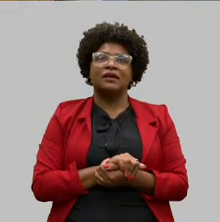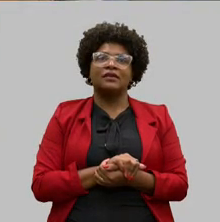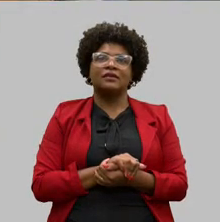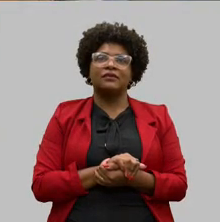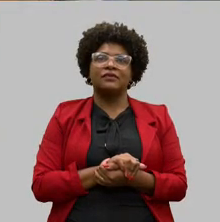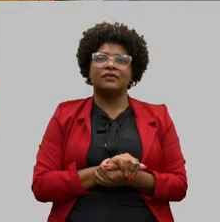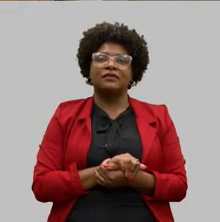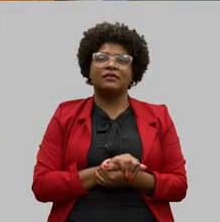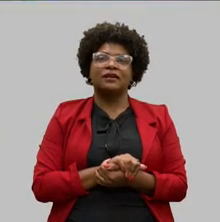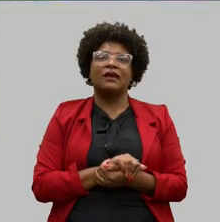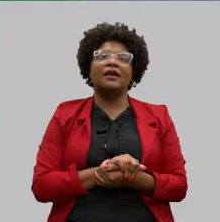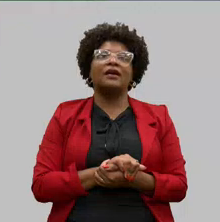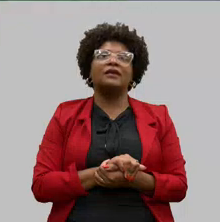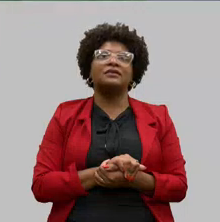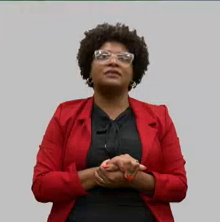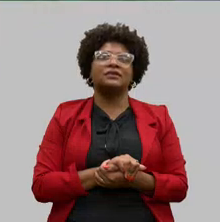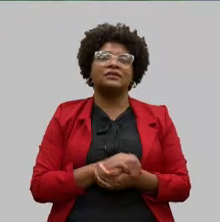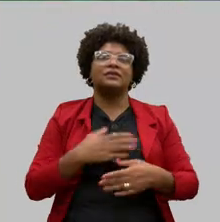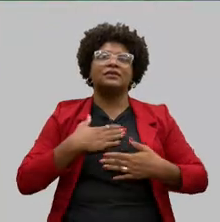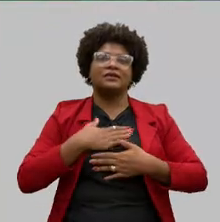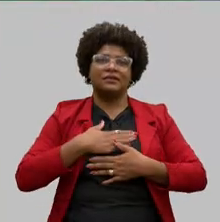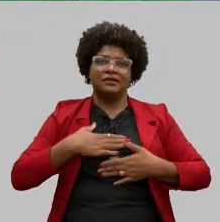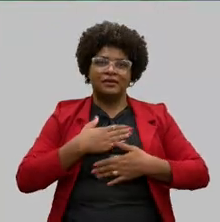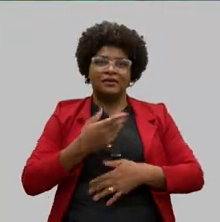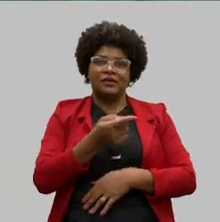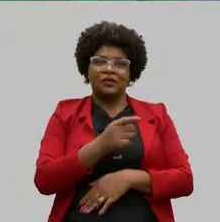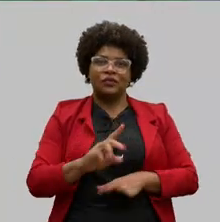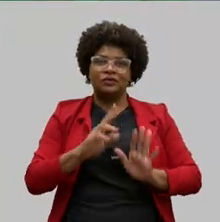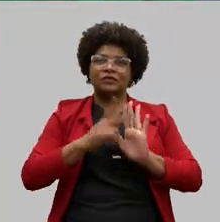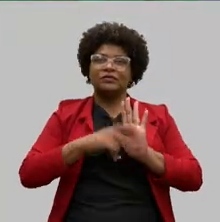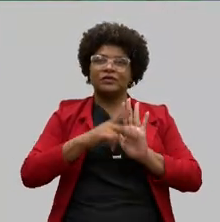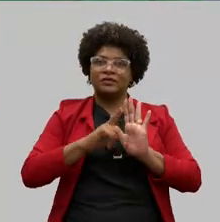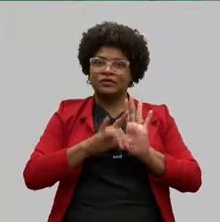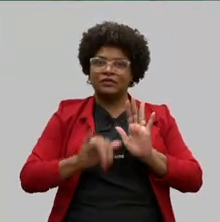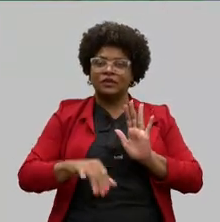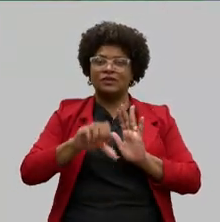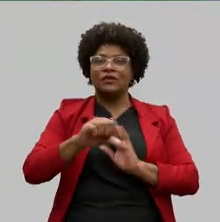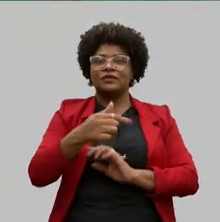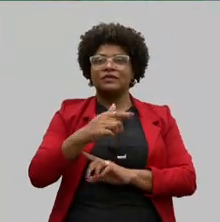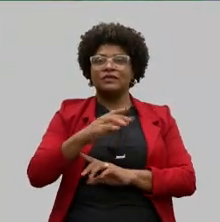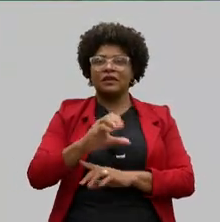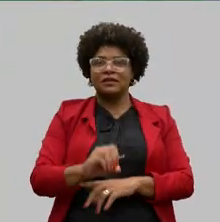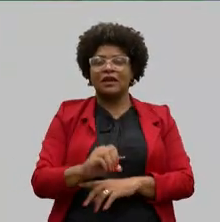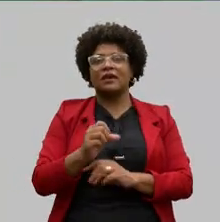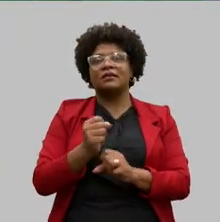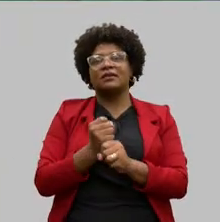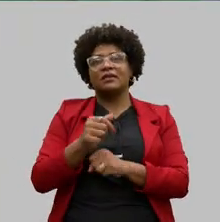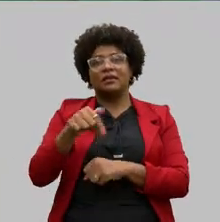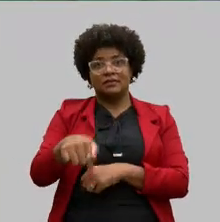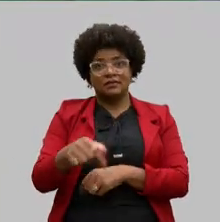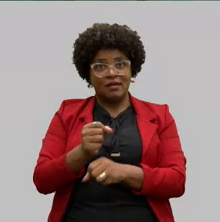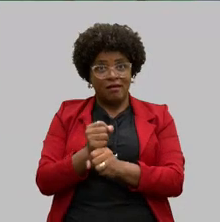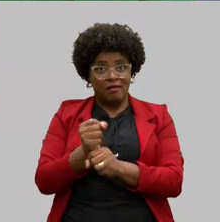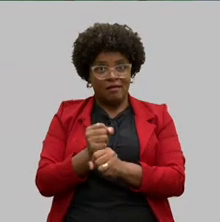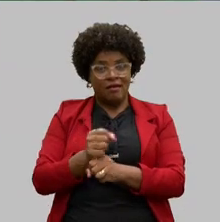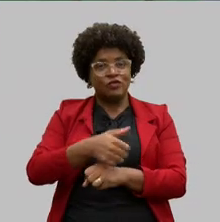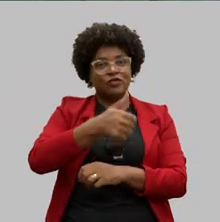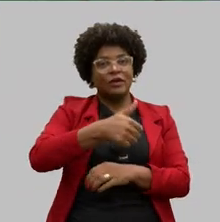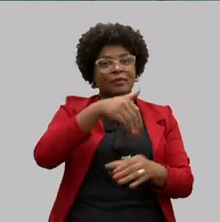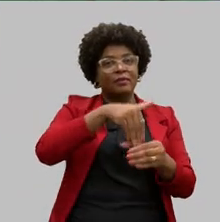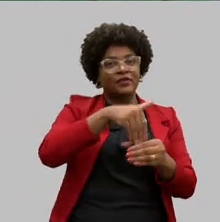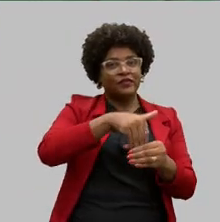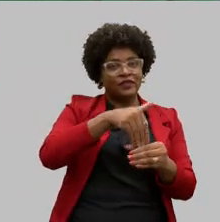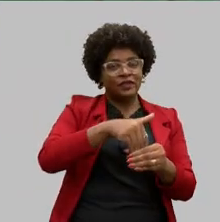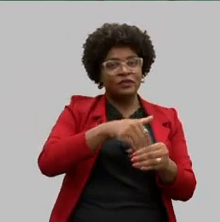eh projeto último projeto desta manhã o projeto de lei 970 de 2023 em em primeiro turno que dispõe sobre